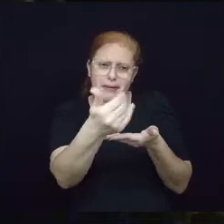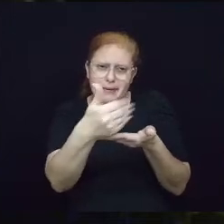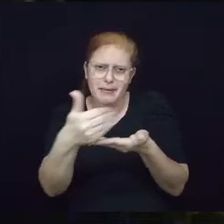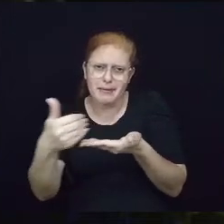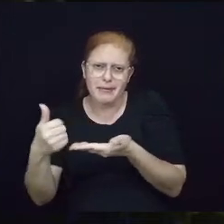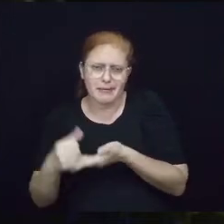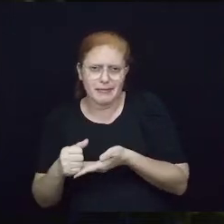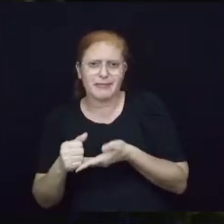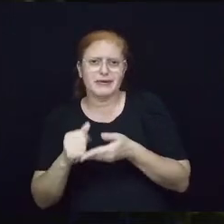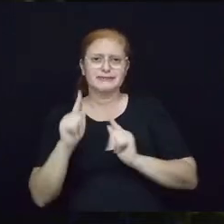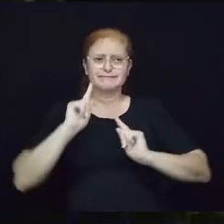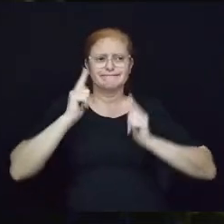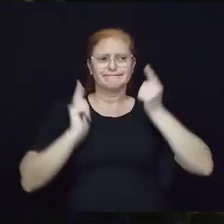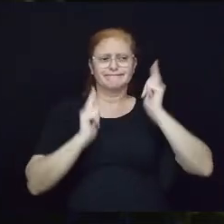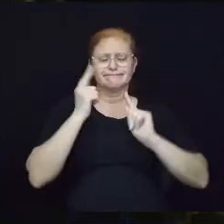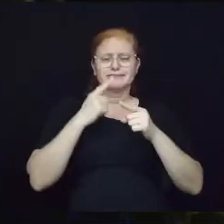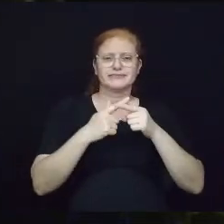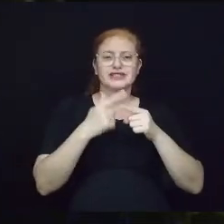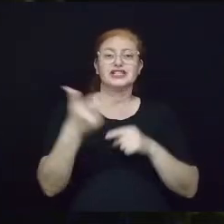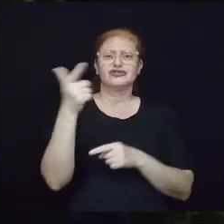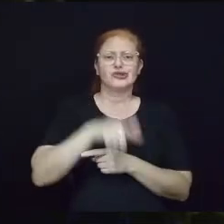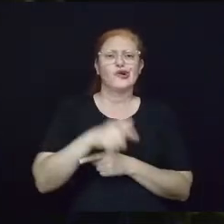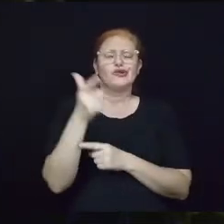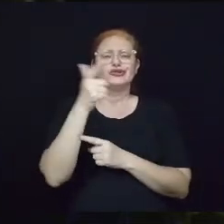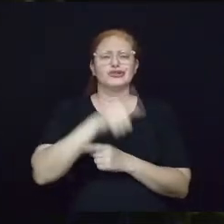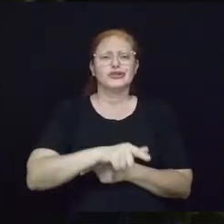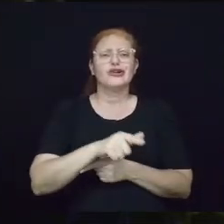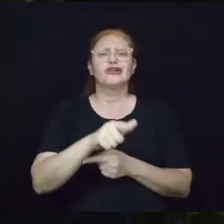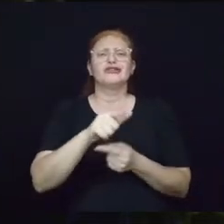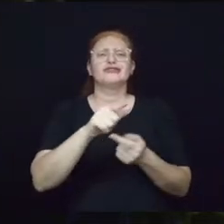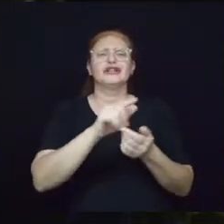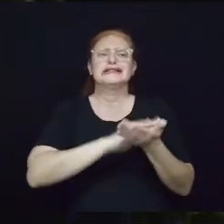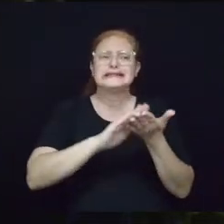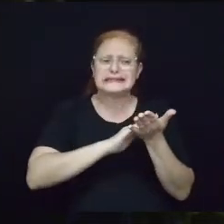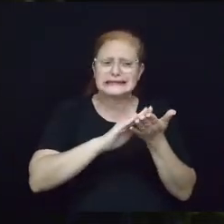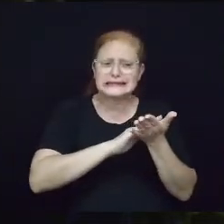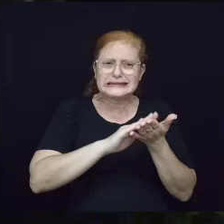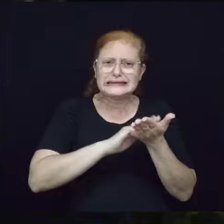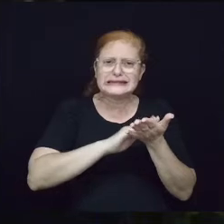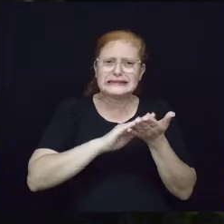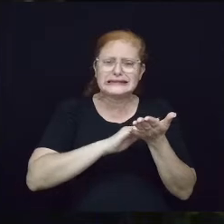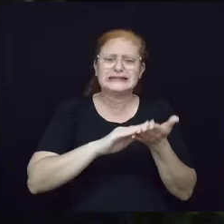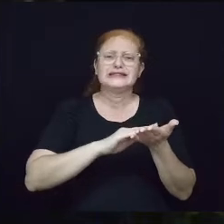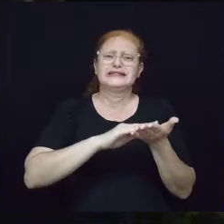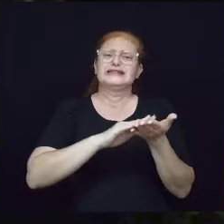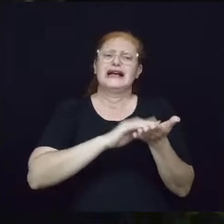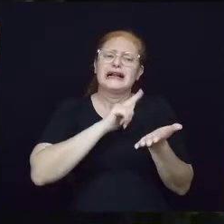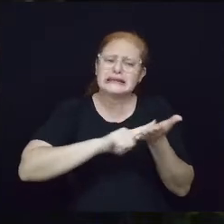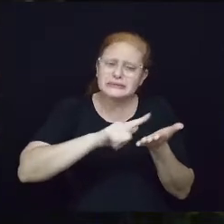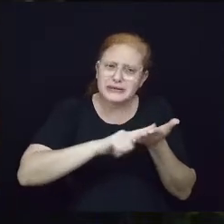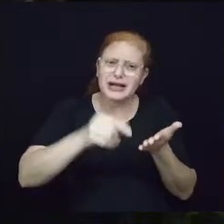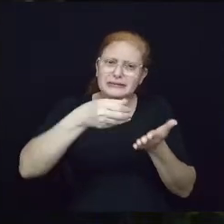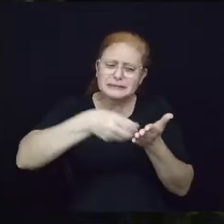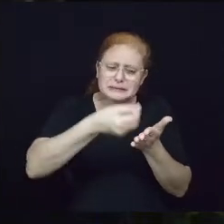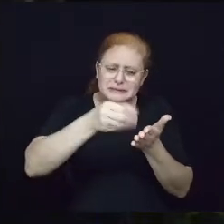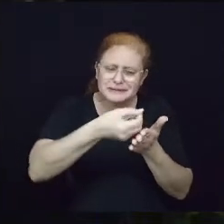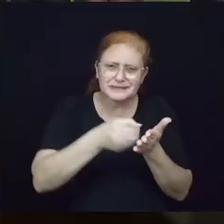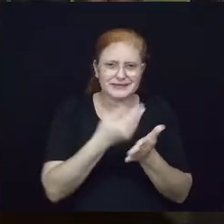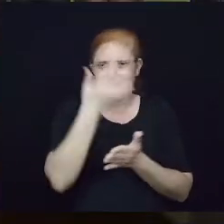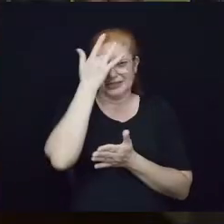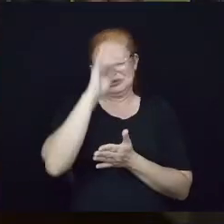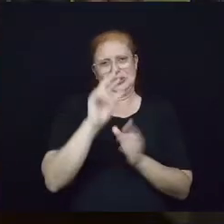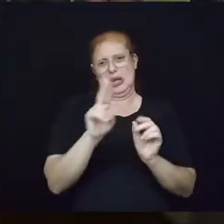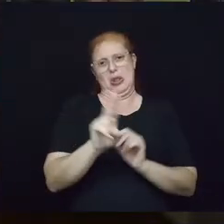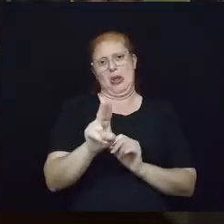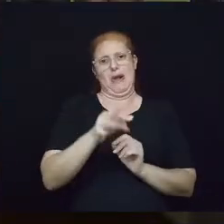invisível, porque é a repetição do ato de lixar, polir, escavar. Eu não sei os nomes técnicos assim,